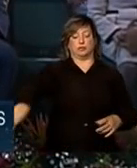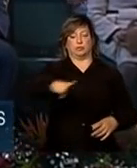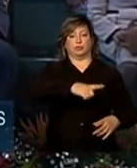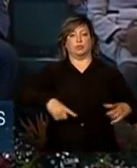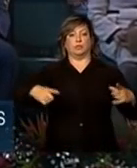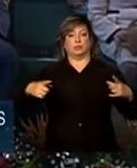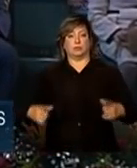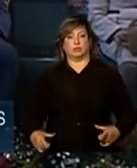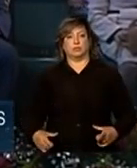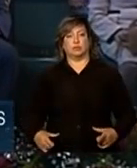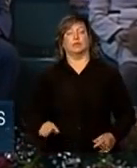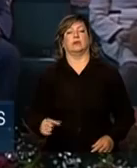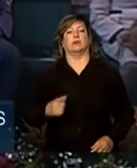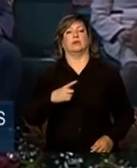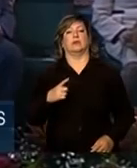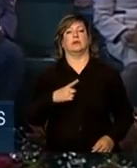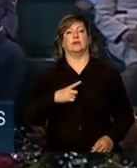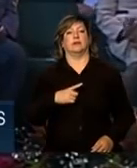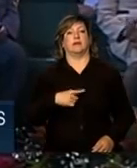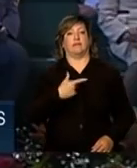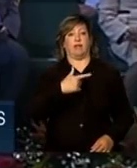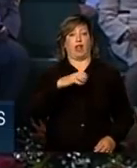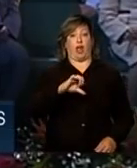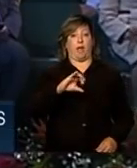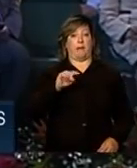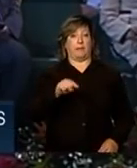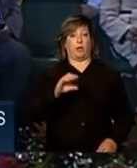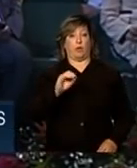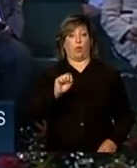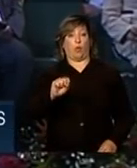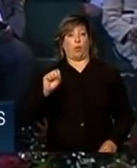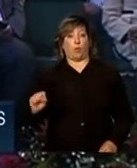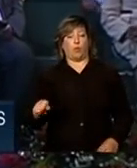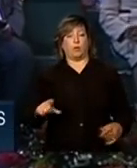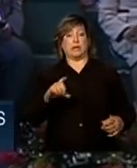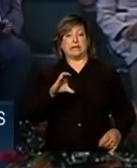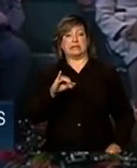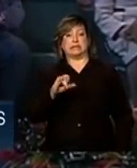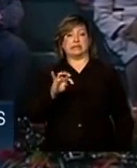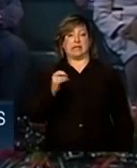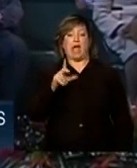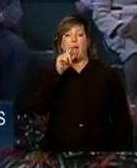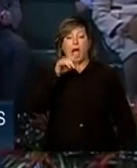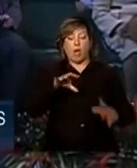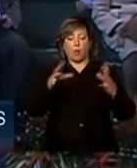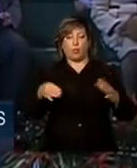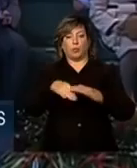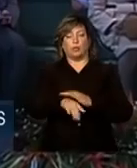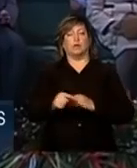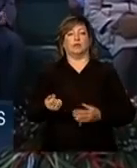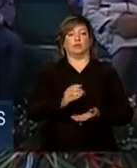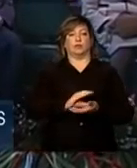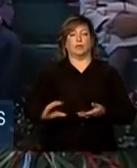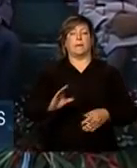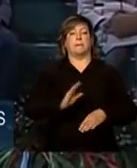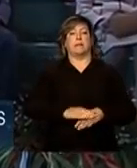29.088 cisternas de consumo em municípios do estado do Piauí. Trata-se de investimento em mais de